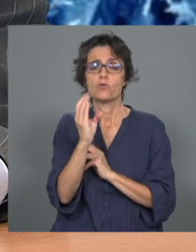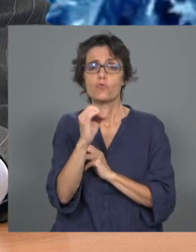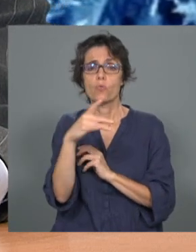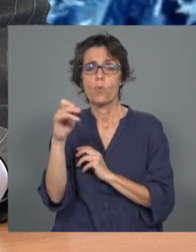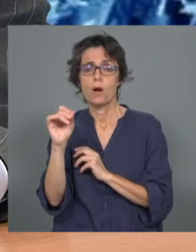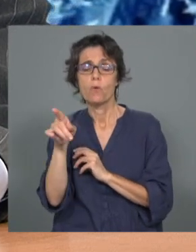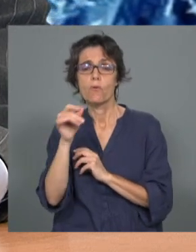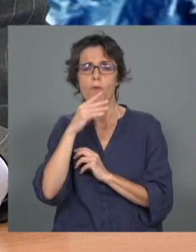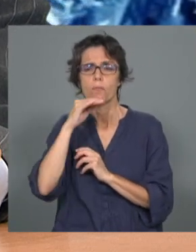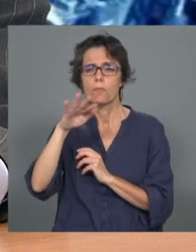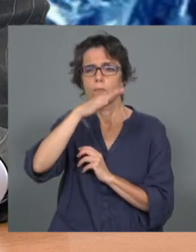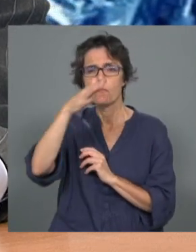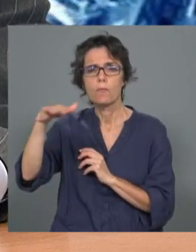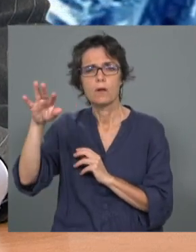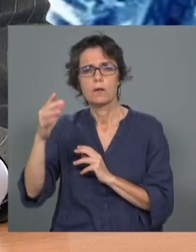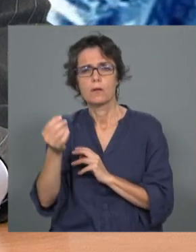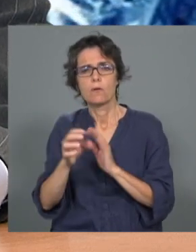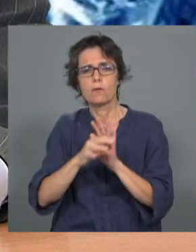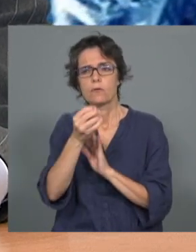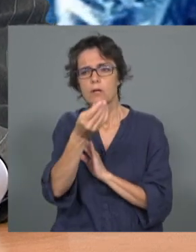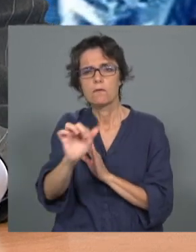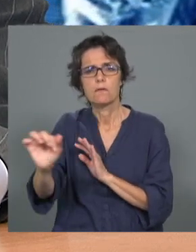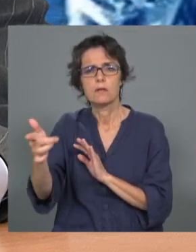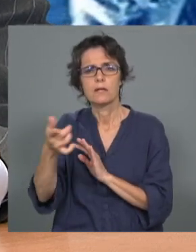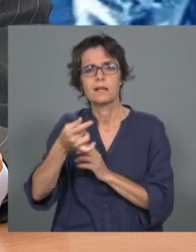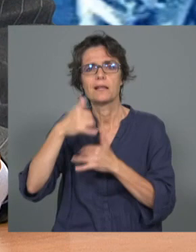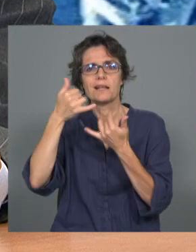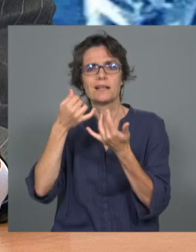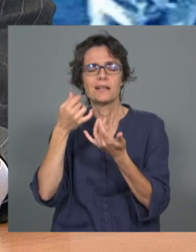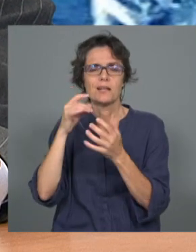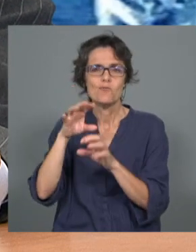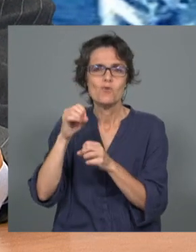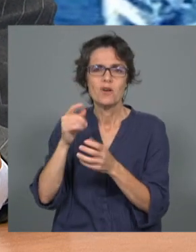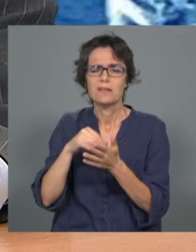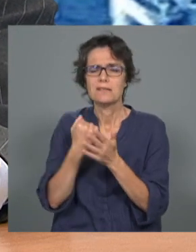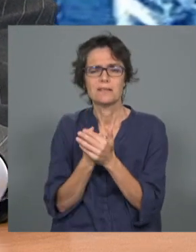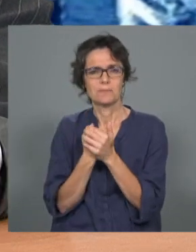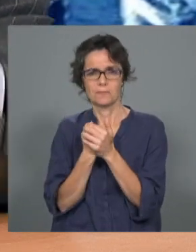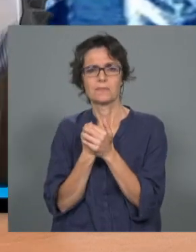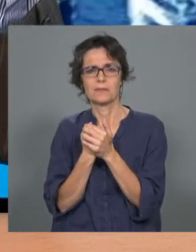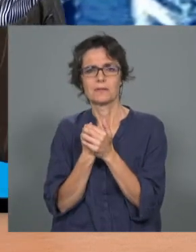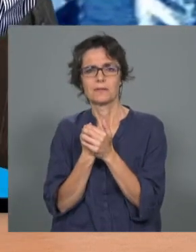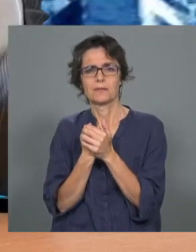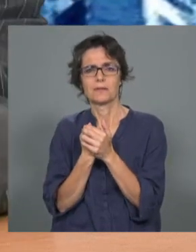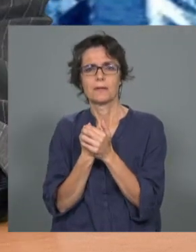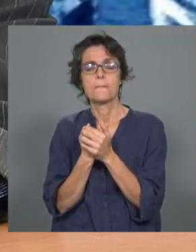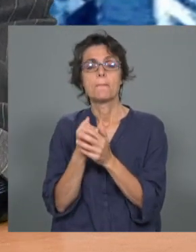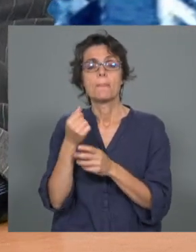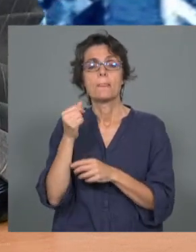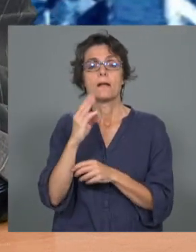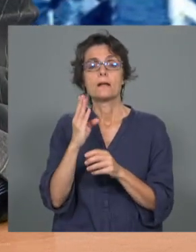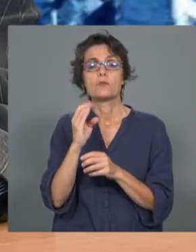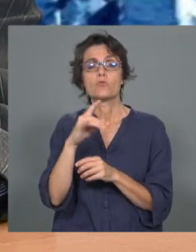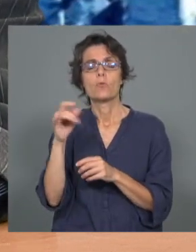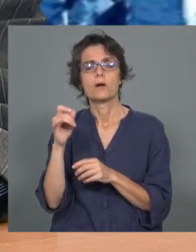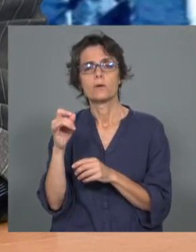no deserto, nas suas precariedades, é sempre motivo de alegria. E ele recebe aqueles que o interpelam para